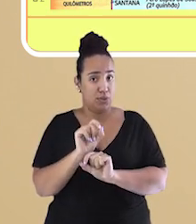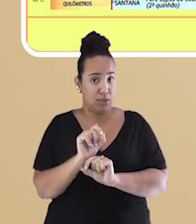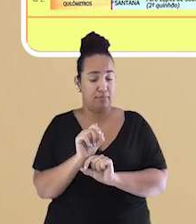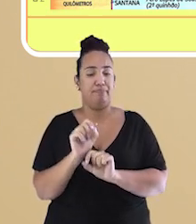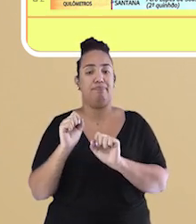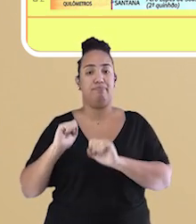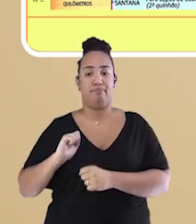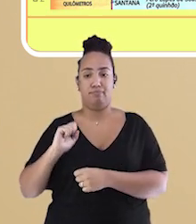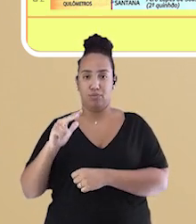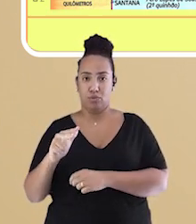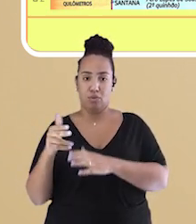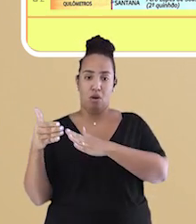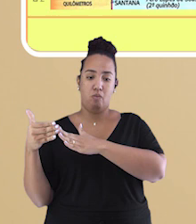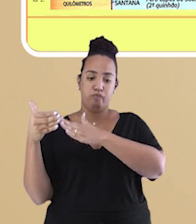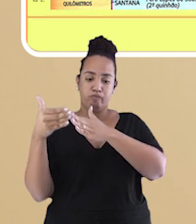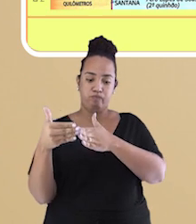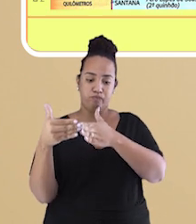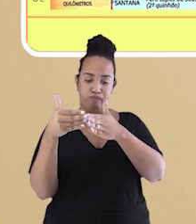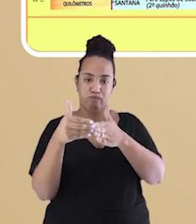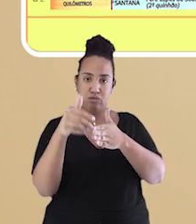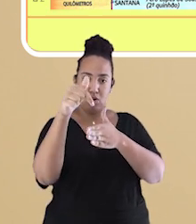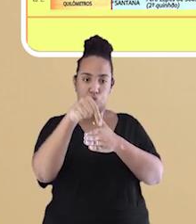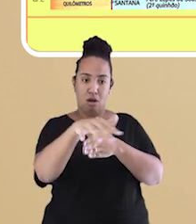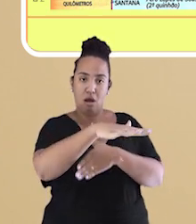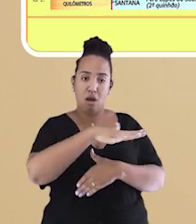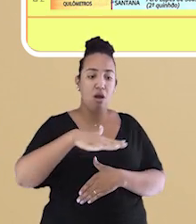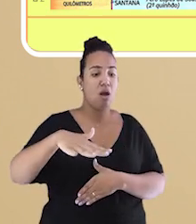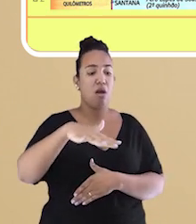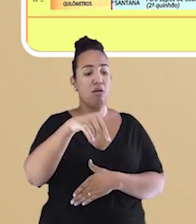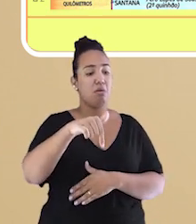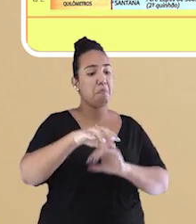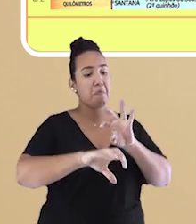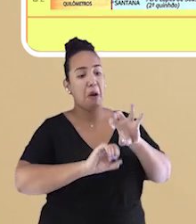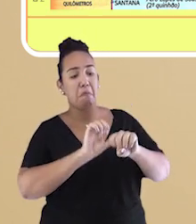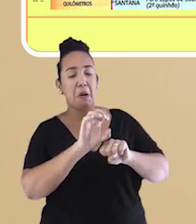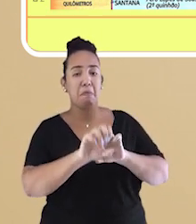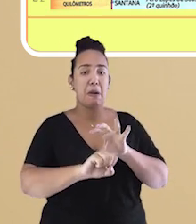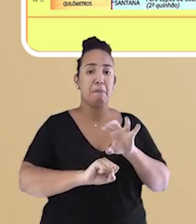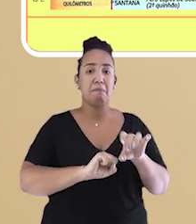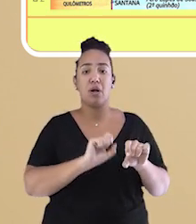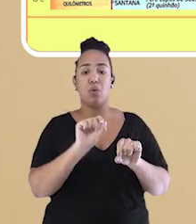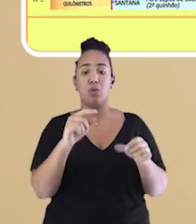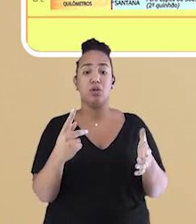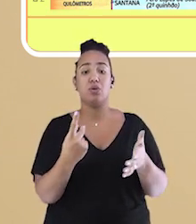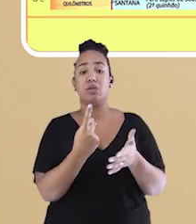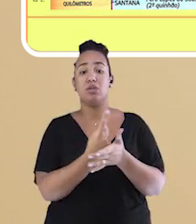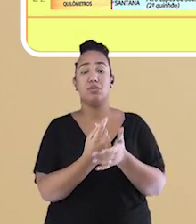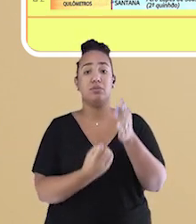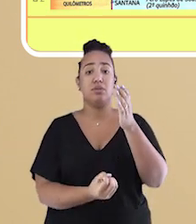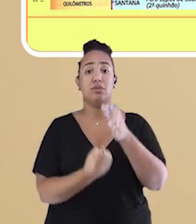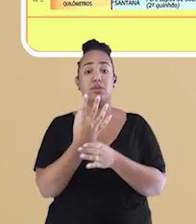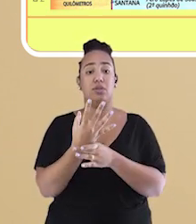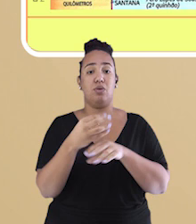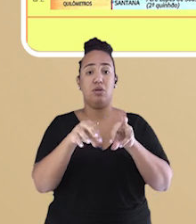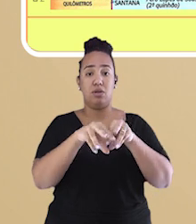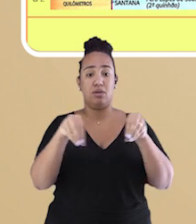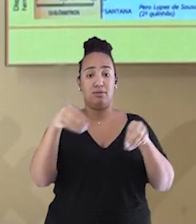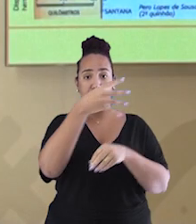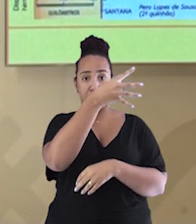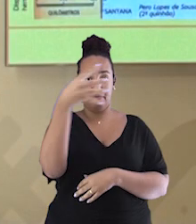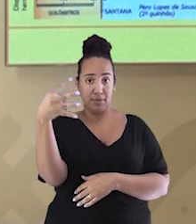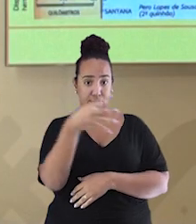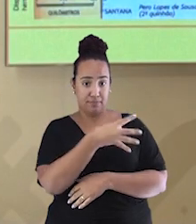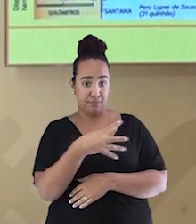depois que eles vieram viver aqui para explorar as terras do nosso país, surgiram as capitanias